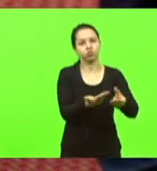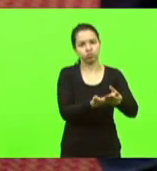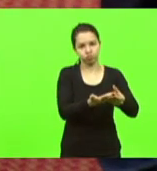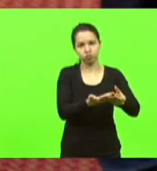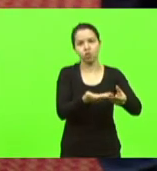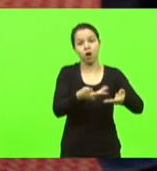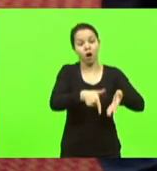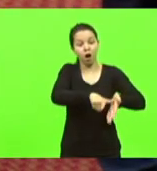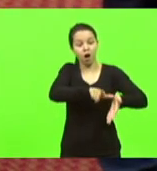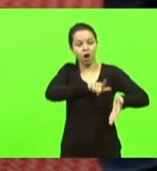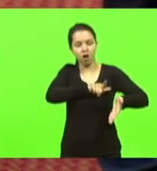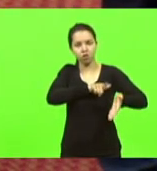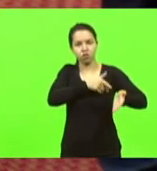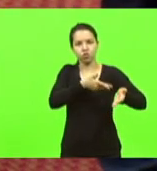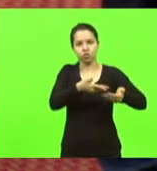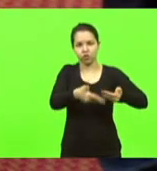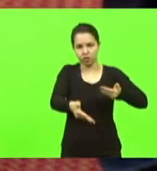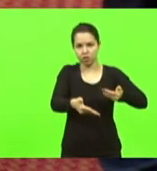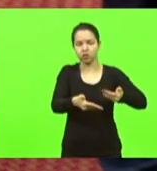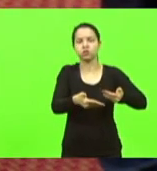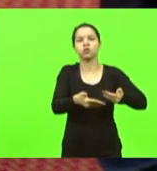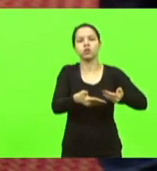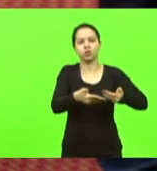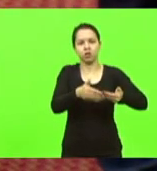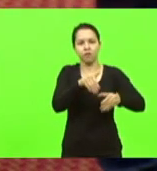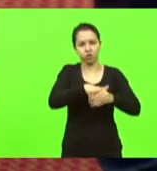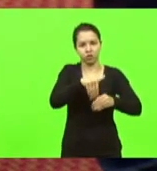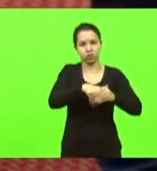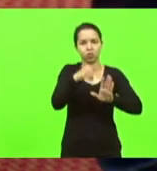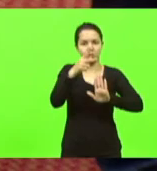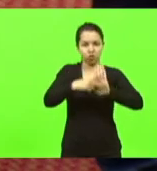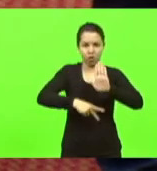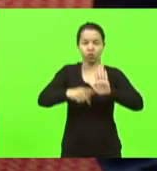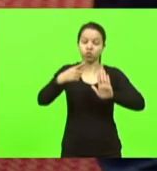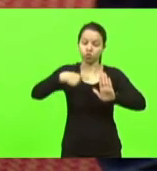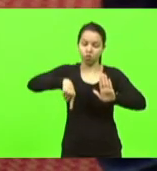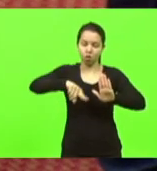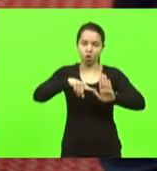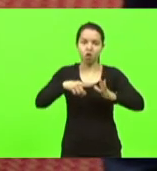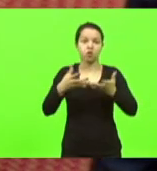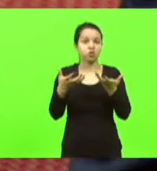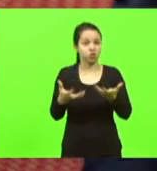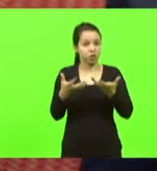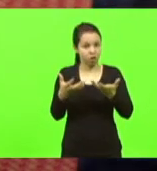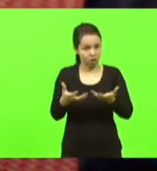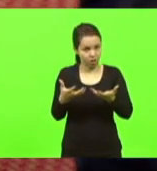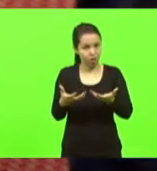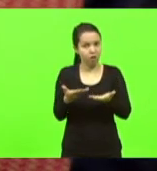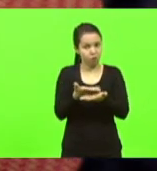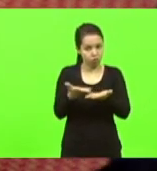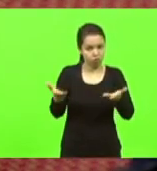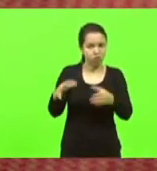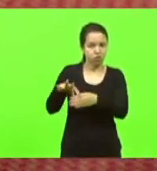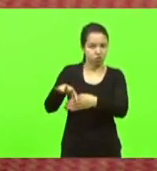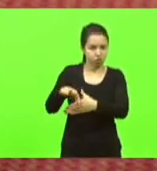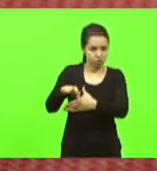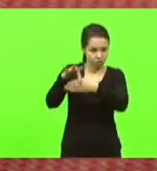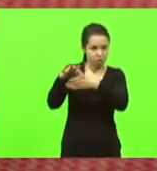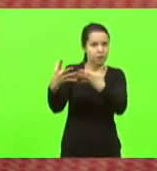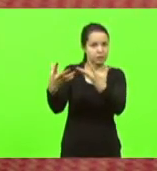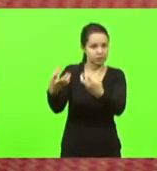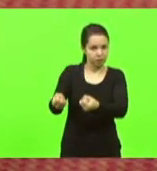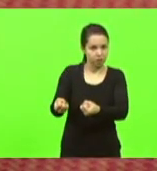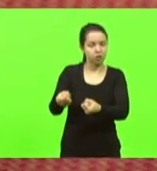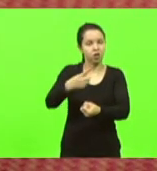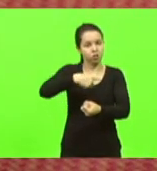início da votação do projeto e nós gostaríamos conforme entendimento as lideranças a